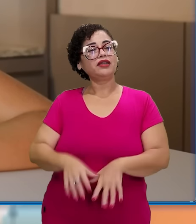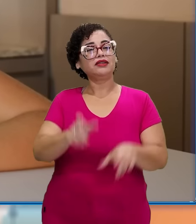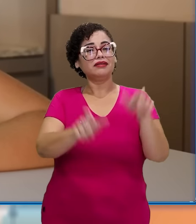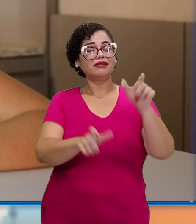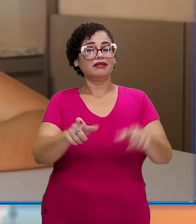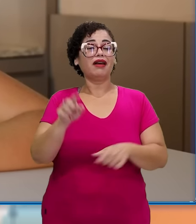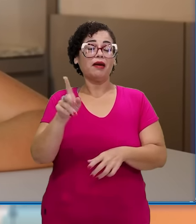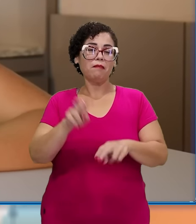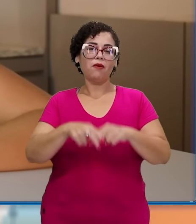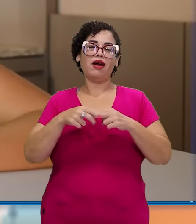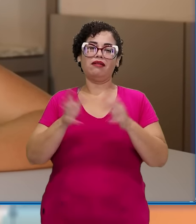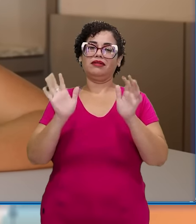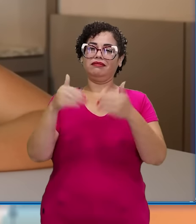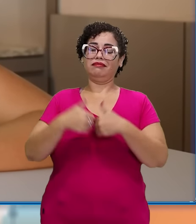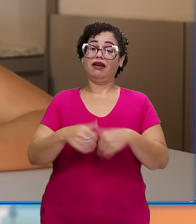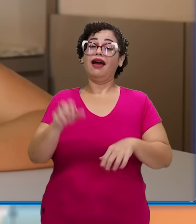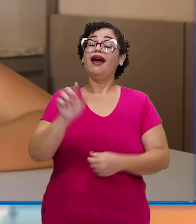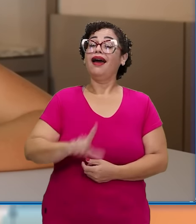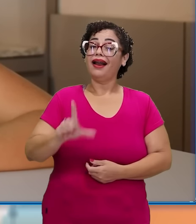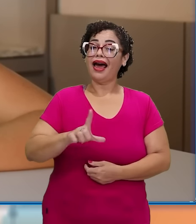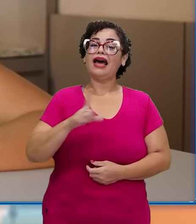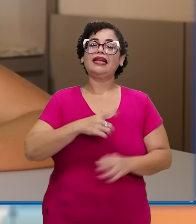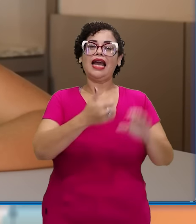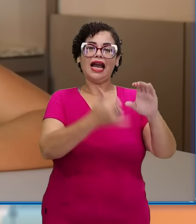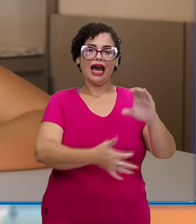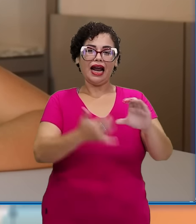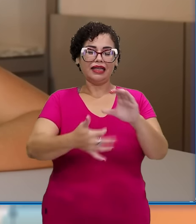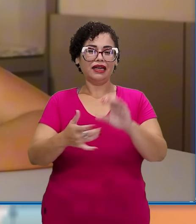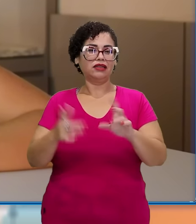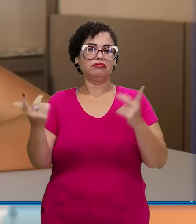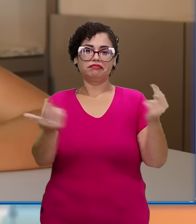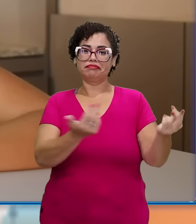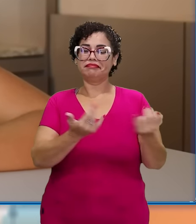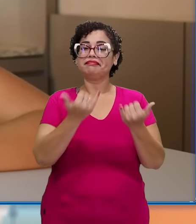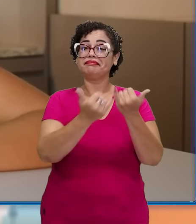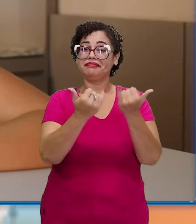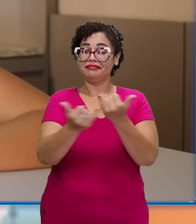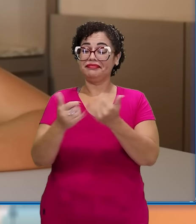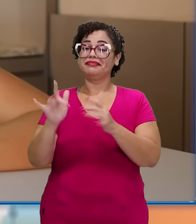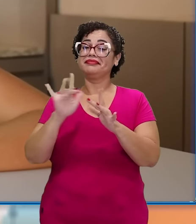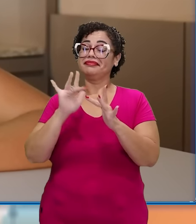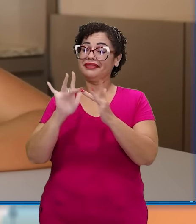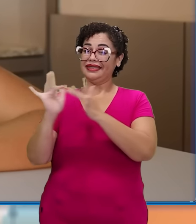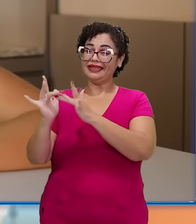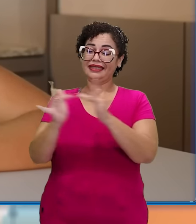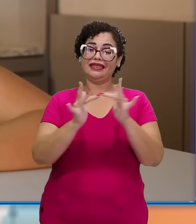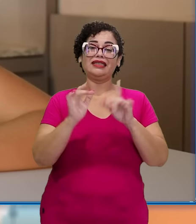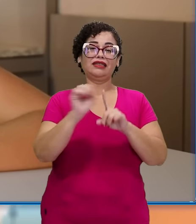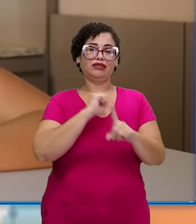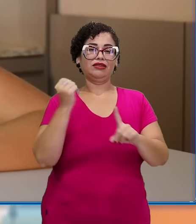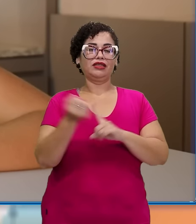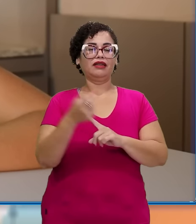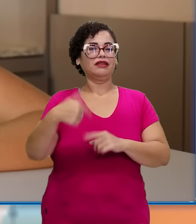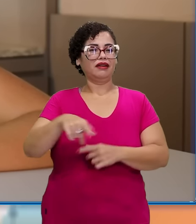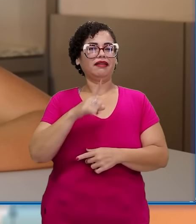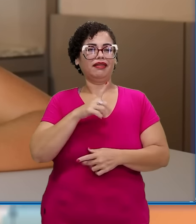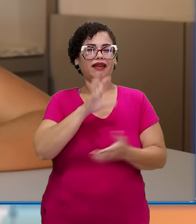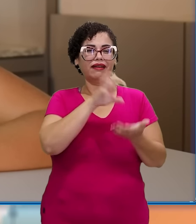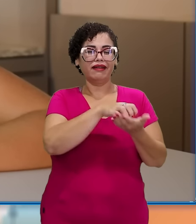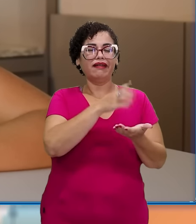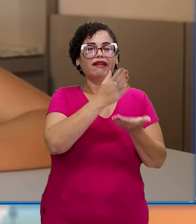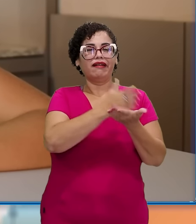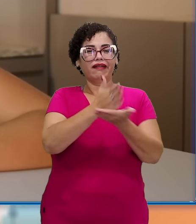natureza do espectro Mas claro que existem características comuns nessas interações sociais que são comumente